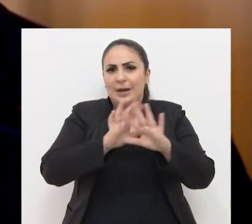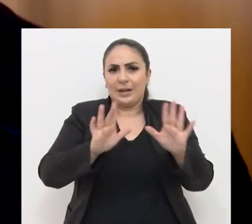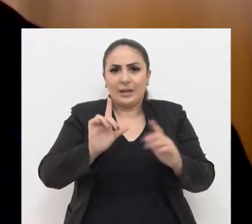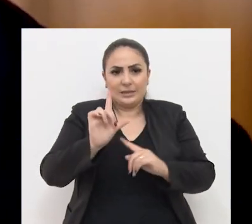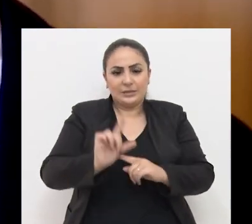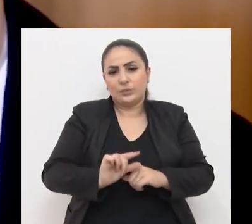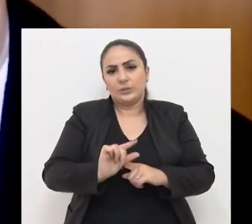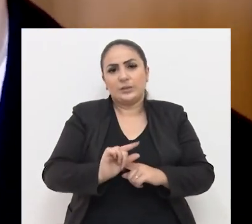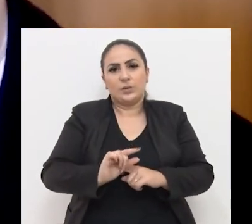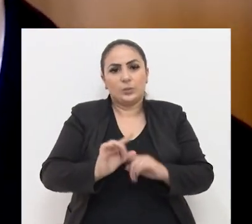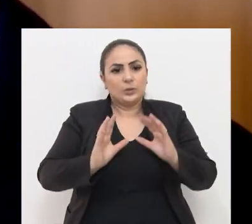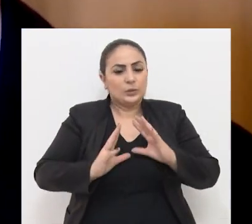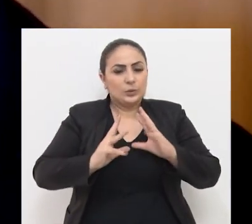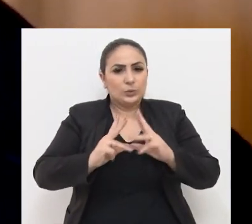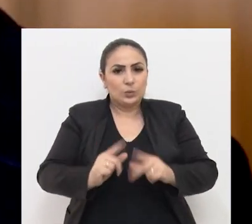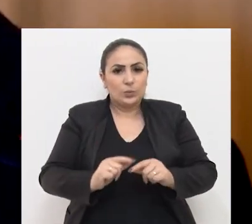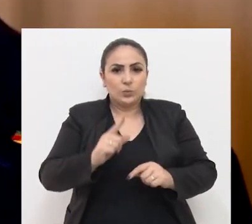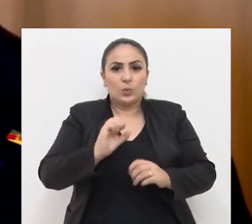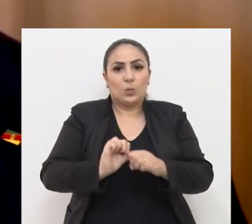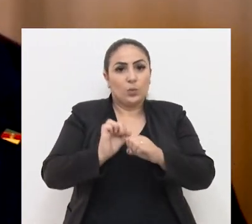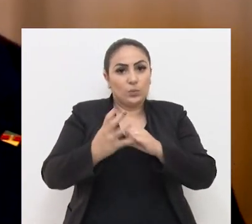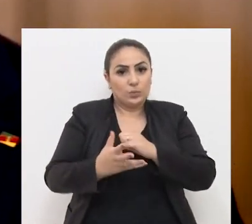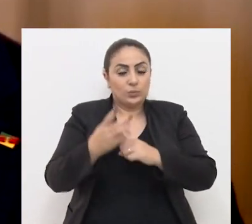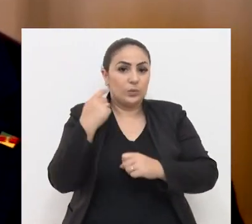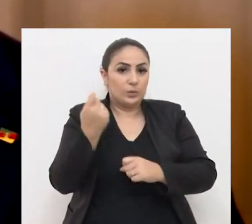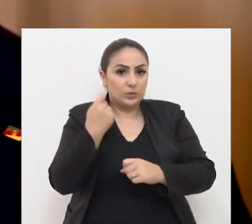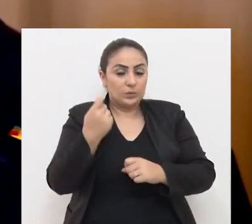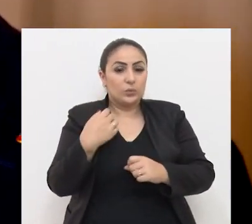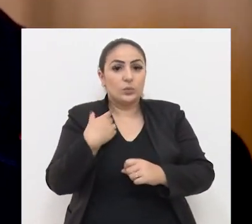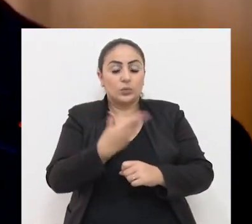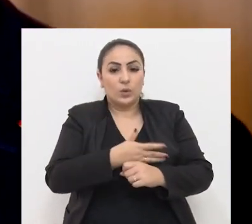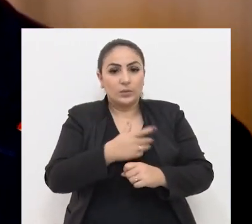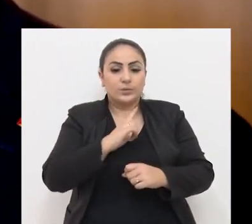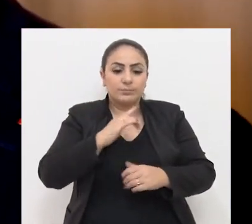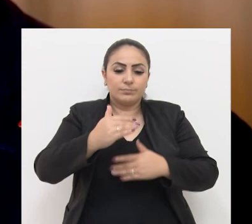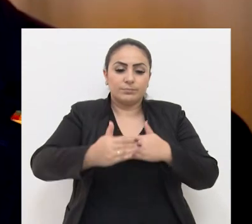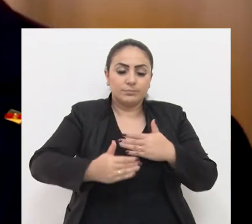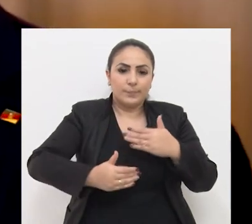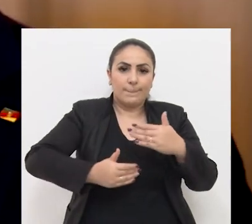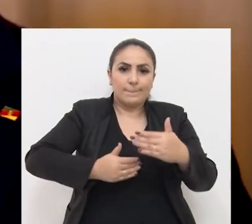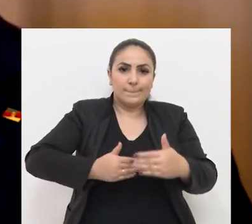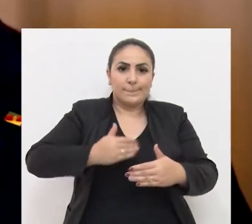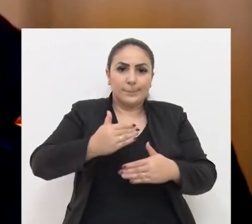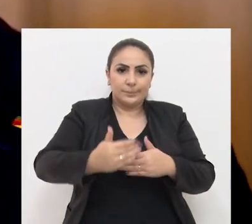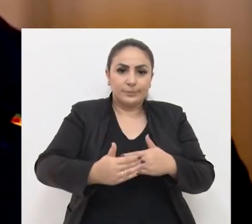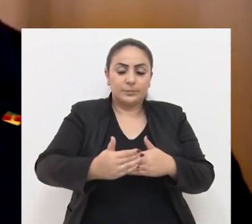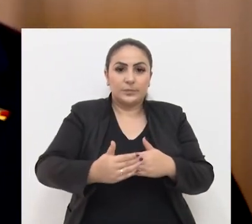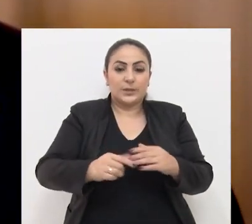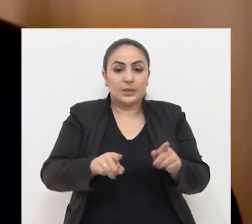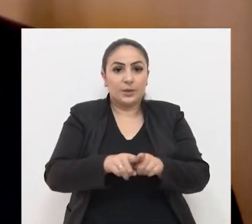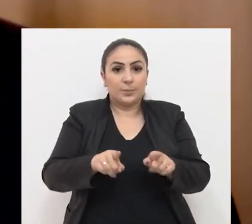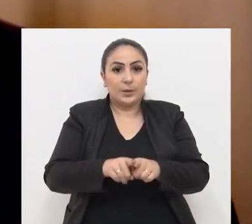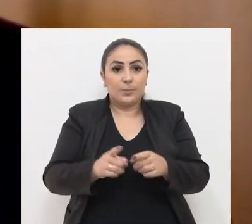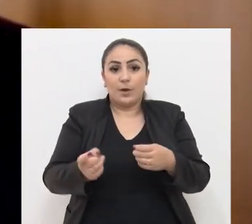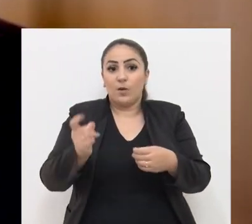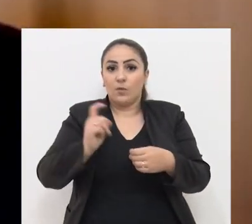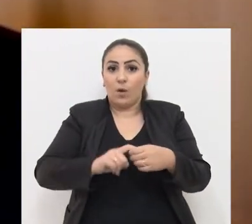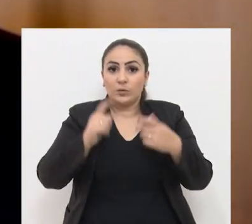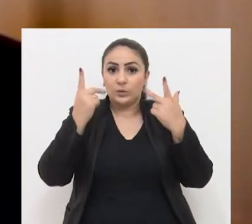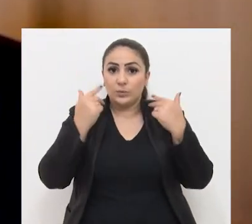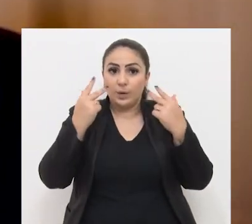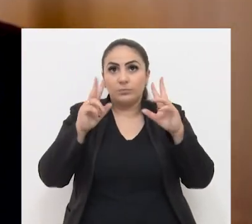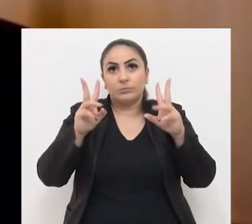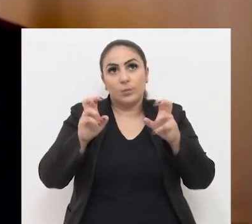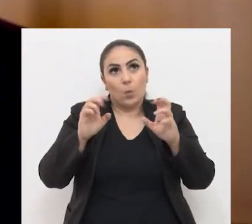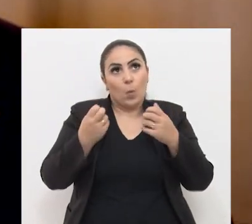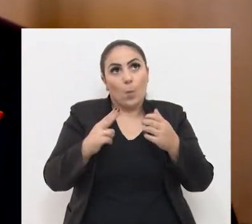redução da incidência do coronavírus no Rio Grande do Sul. A gente tem dado passo a passo, né, a condição de uma volta à